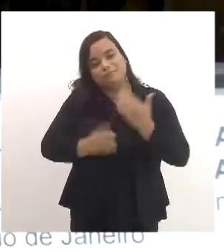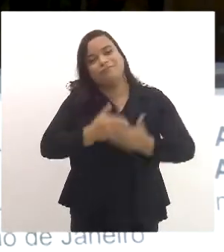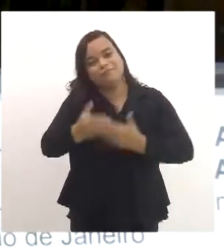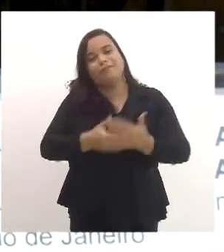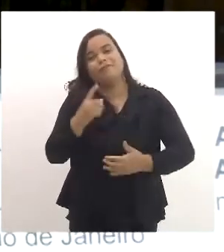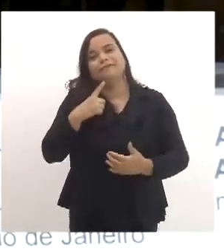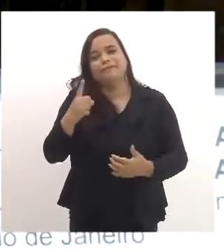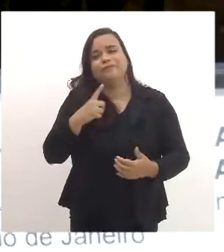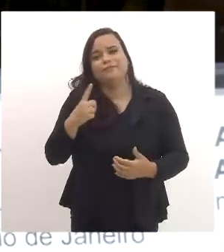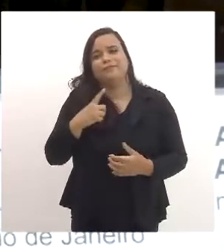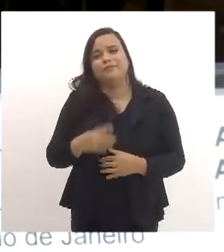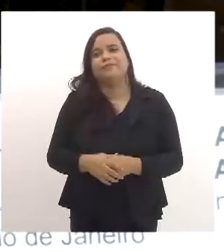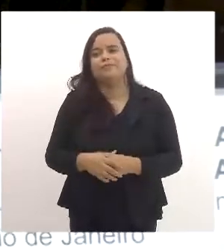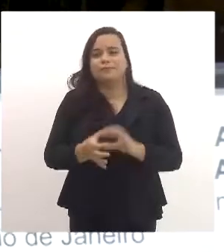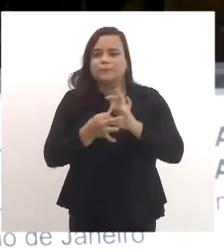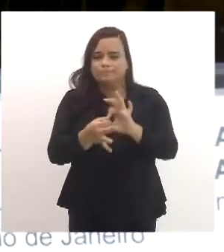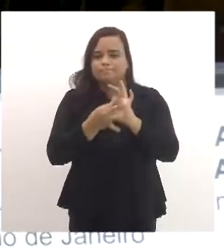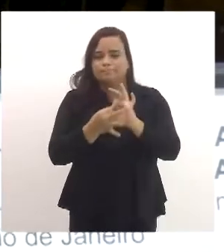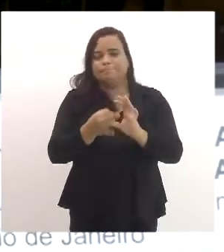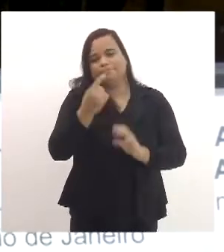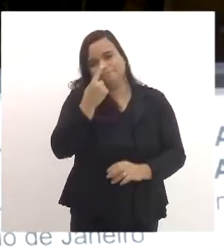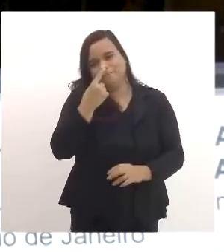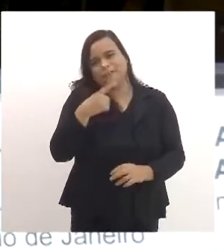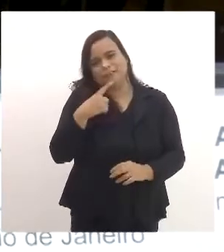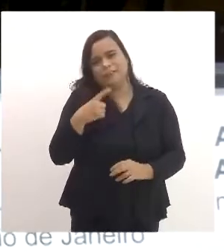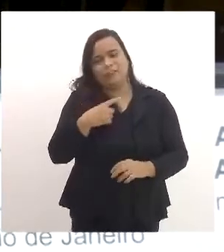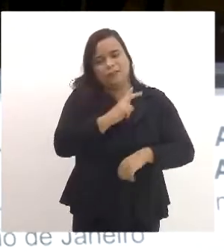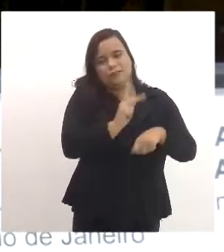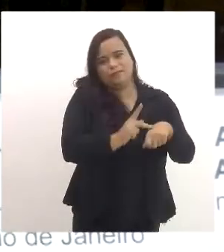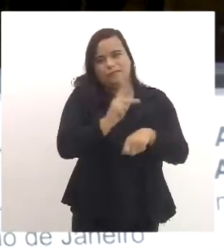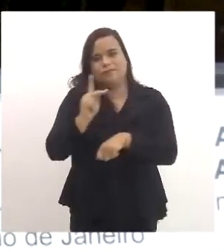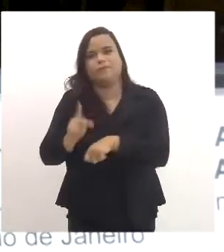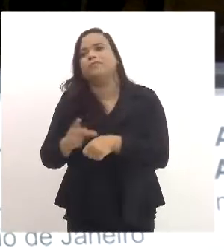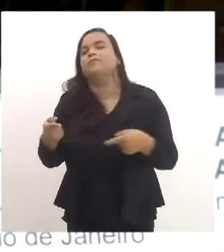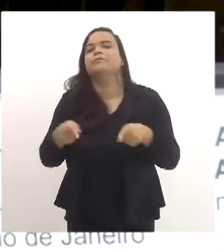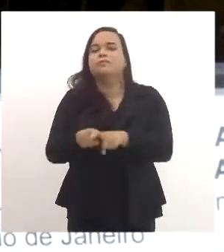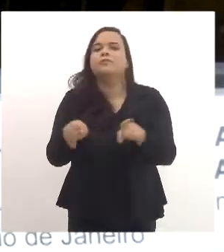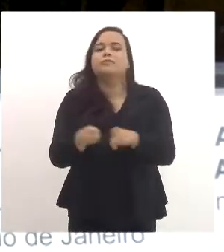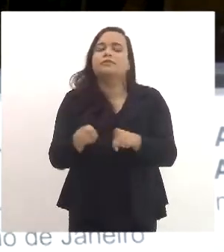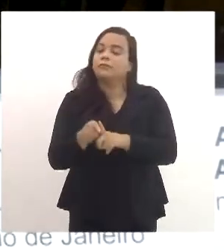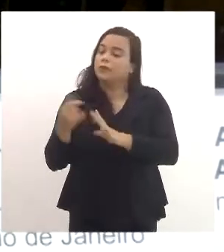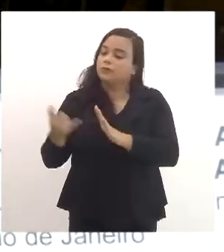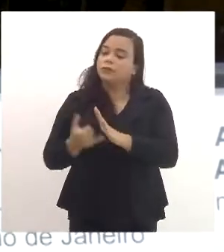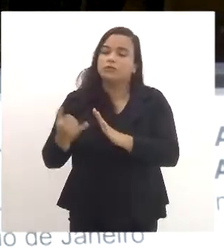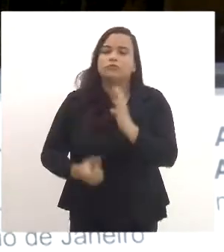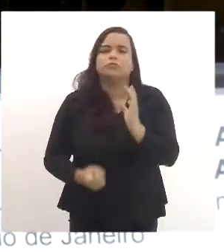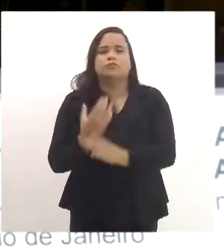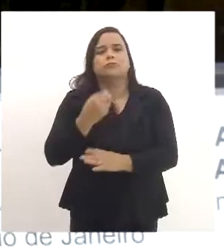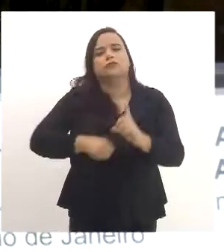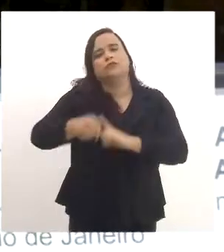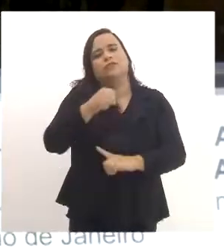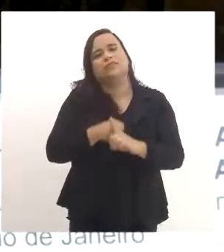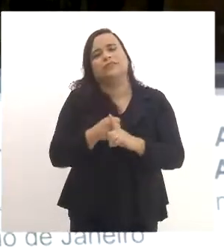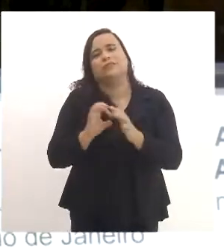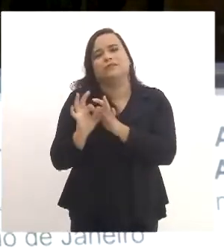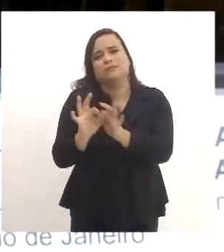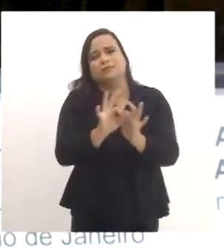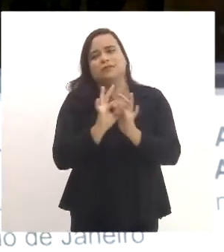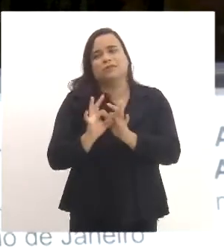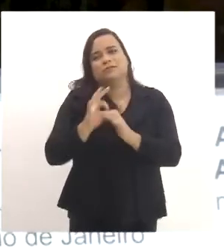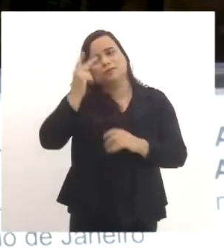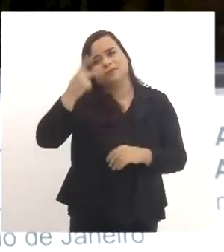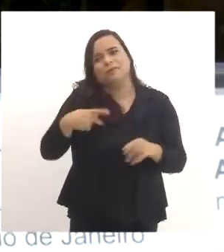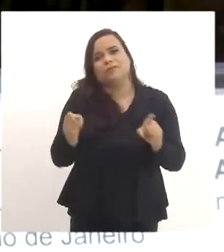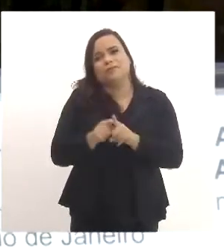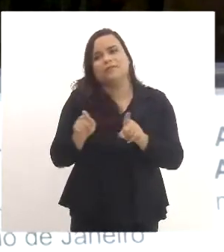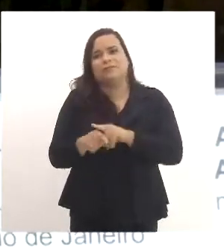este profícuo relacionamento bilateral, institucional, das sociedades e pessoal de cada um de